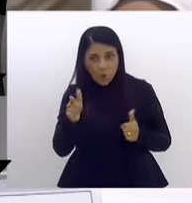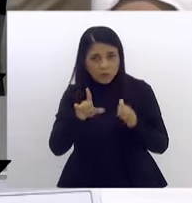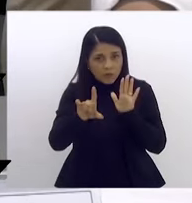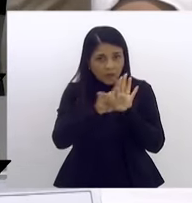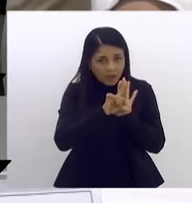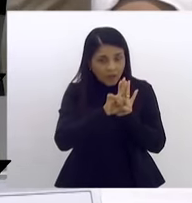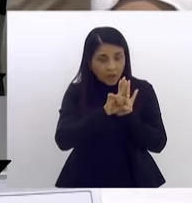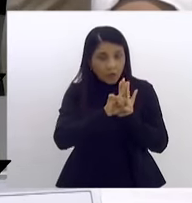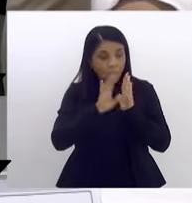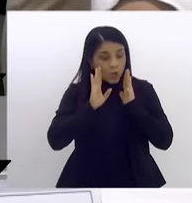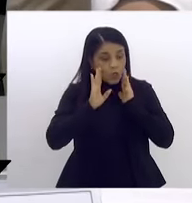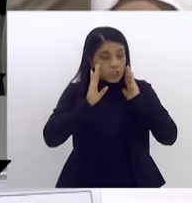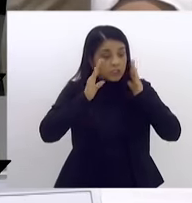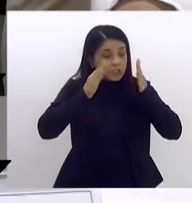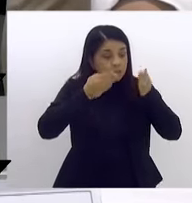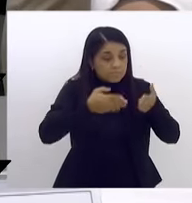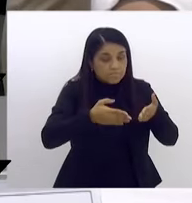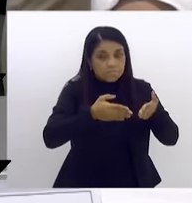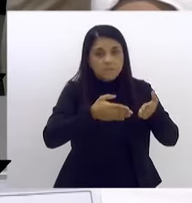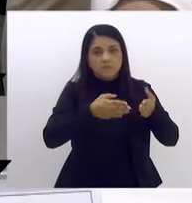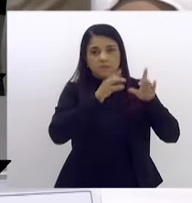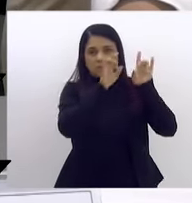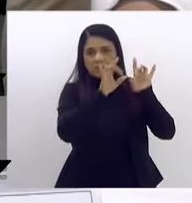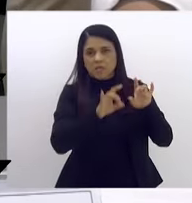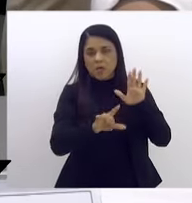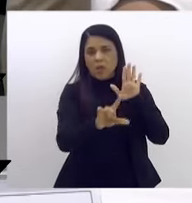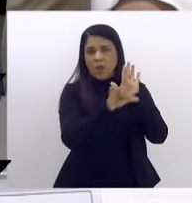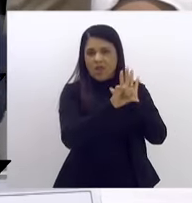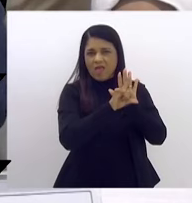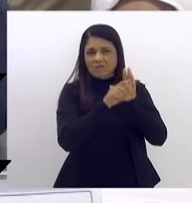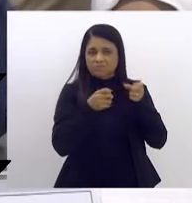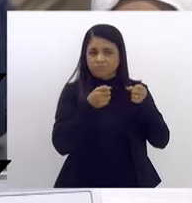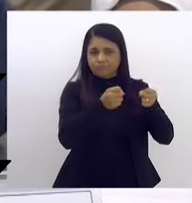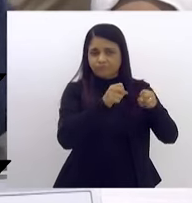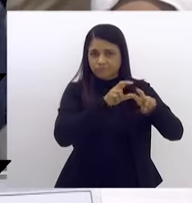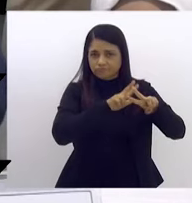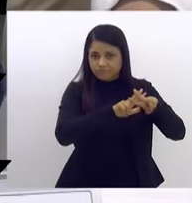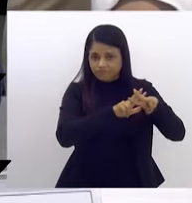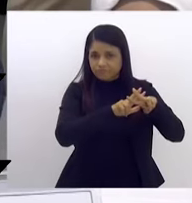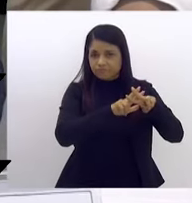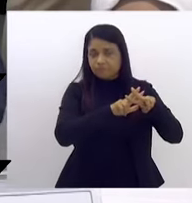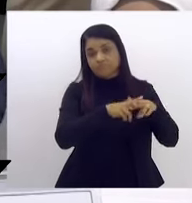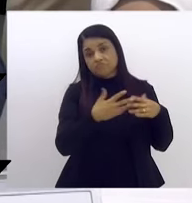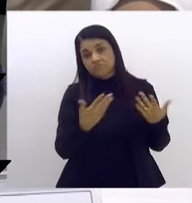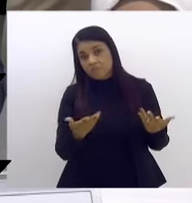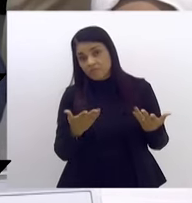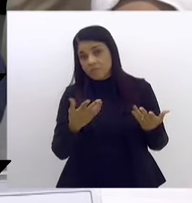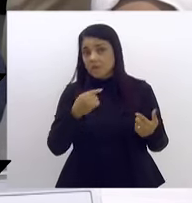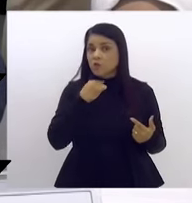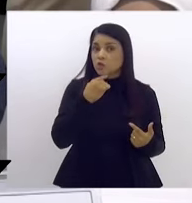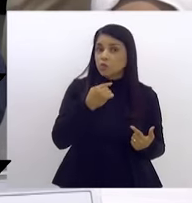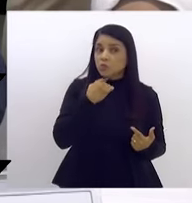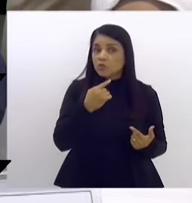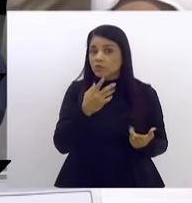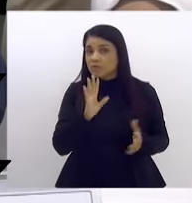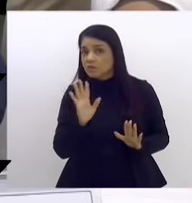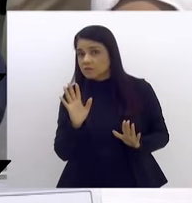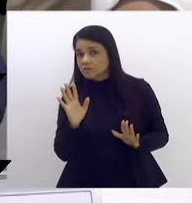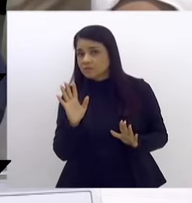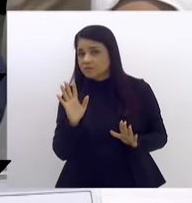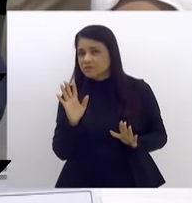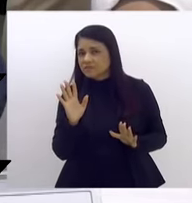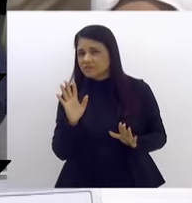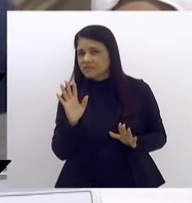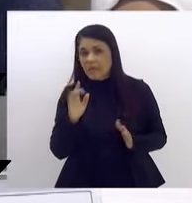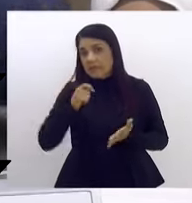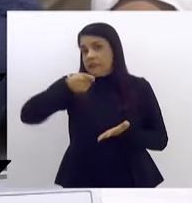específica do sistema prisional a gente continua tramitando dessa forma é um questionamento não tô eh digamos